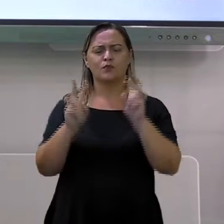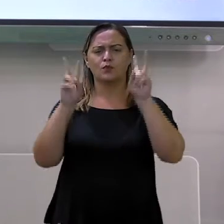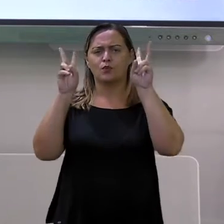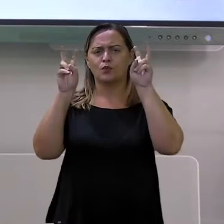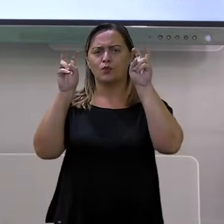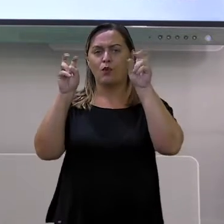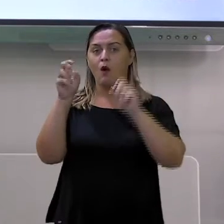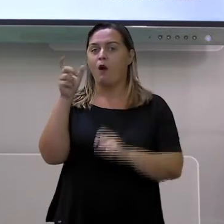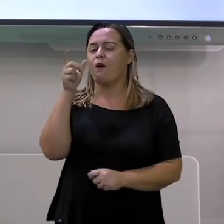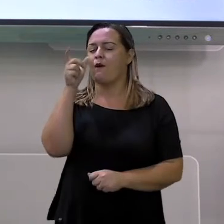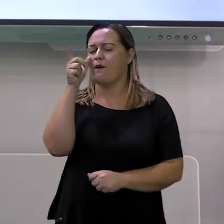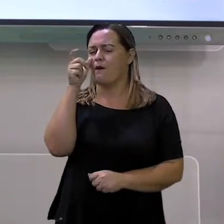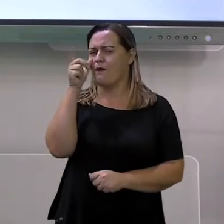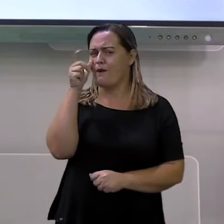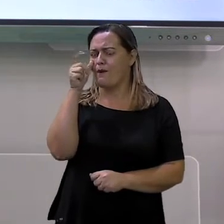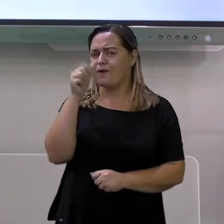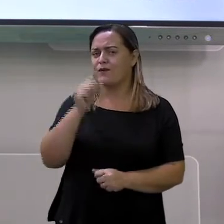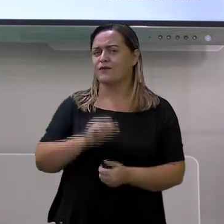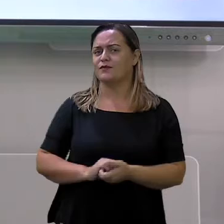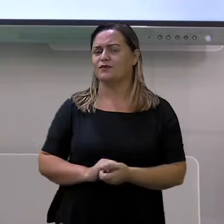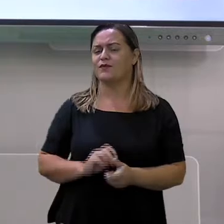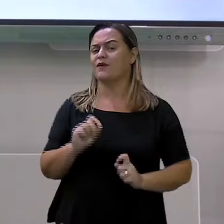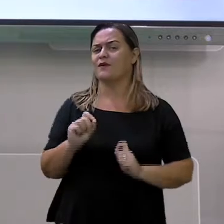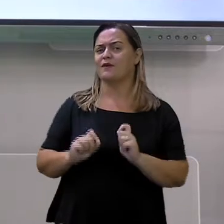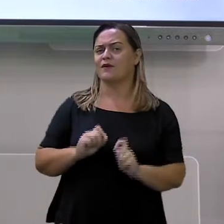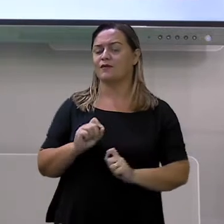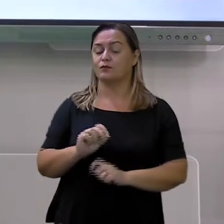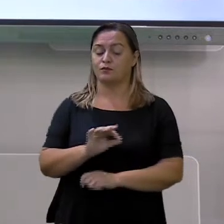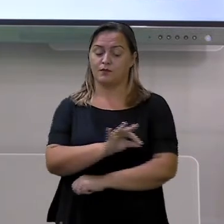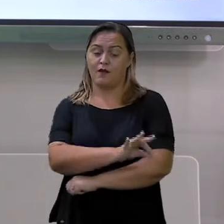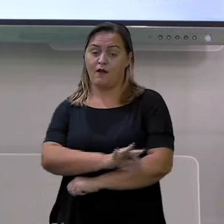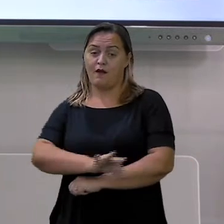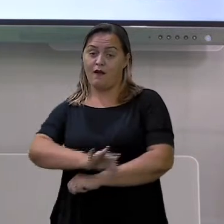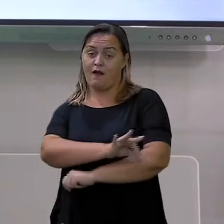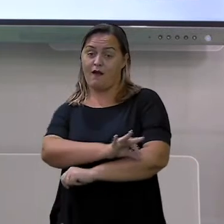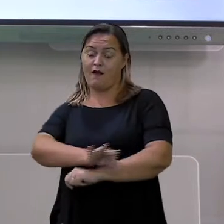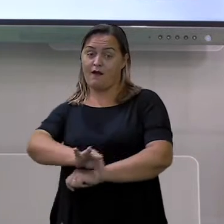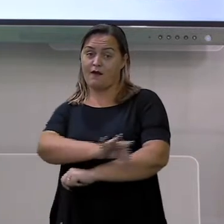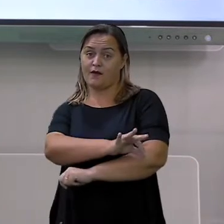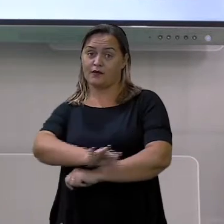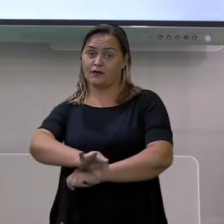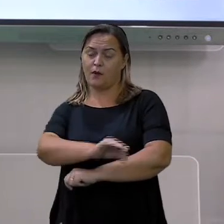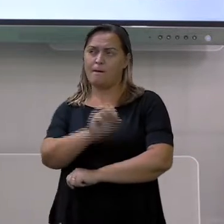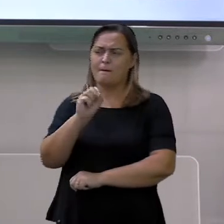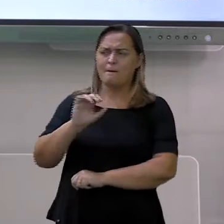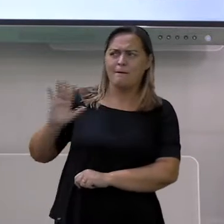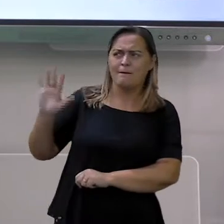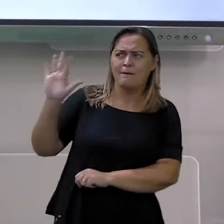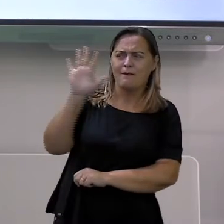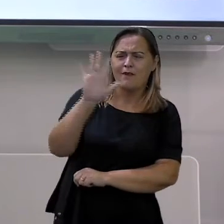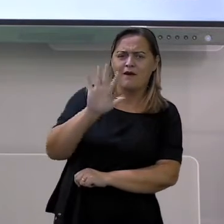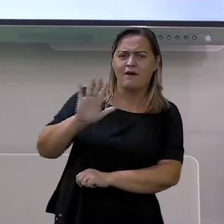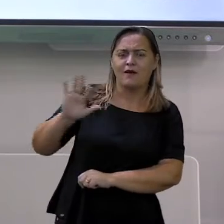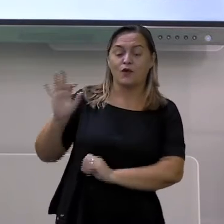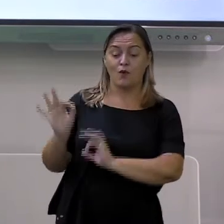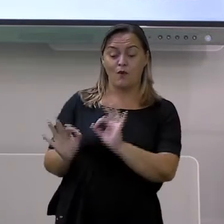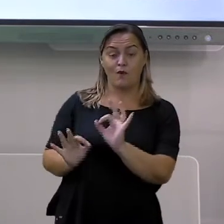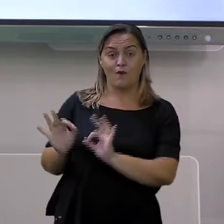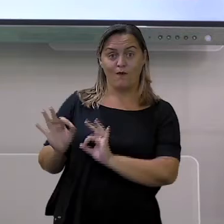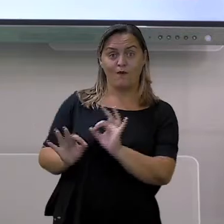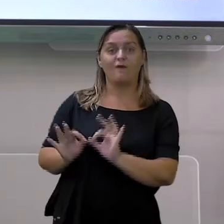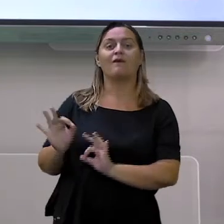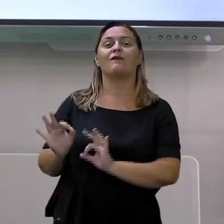e curioso, que é arquitetura, paisagem organizada, dentro